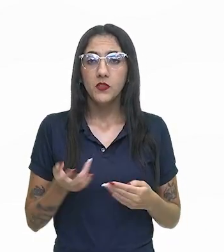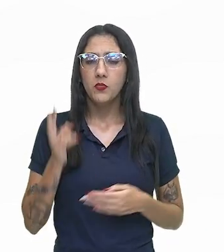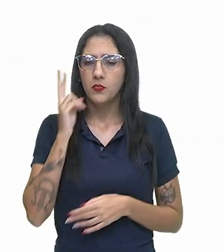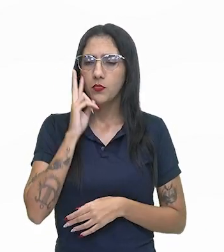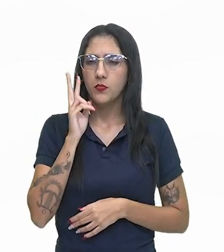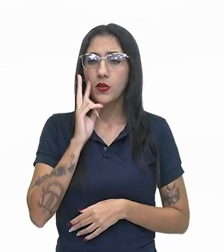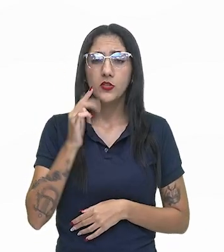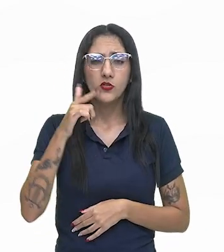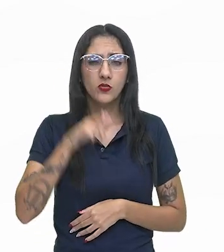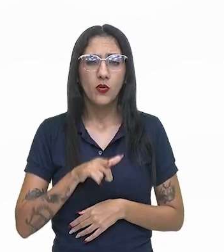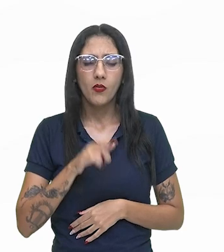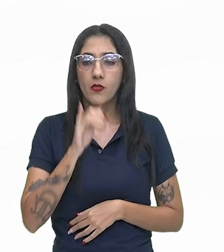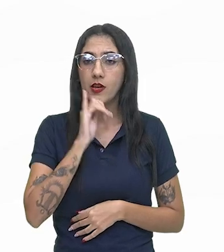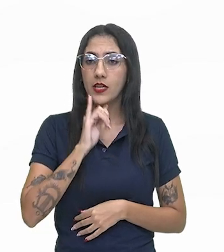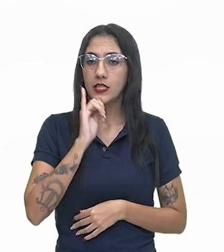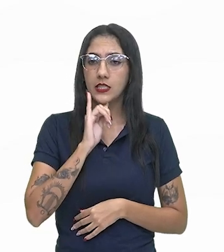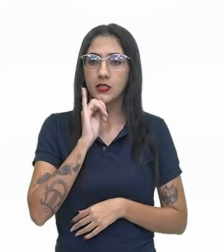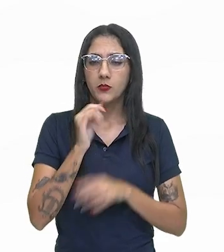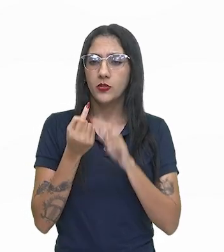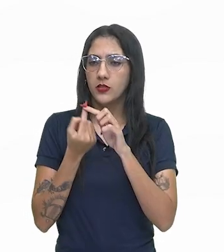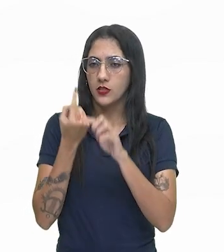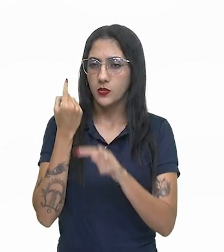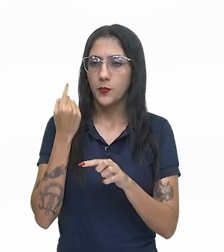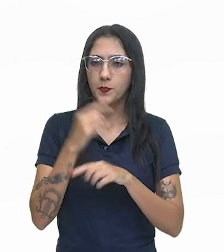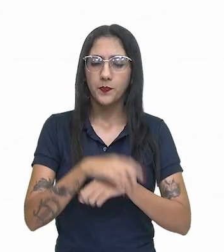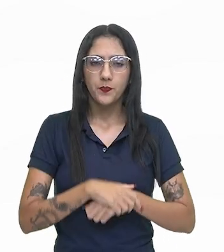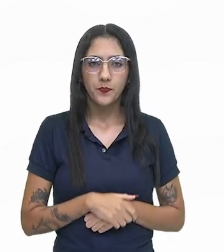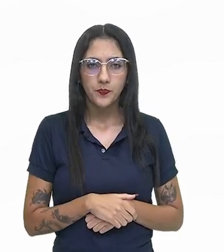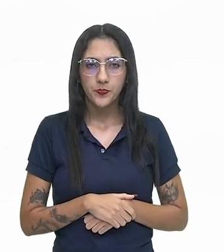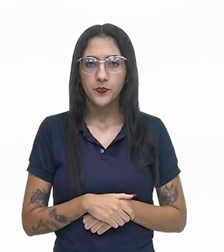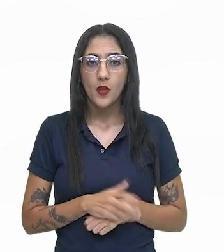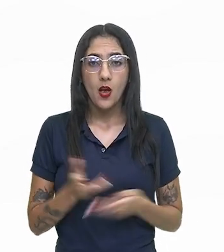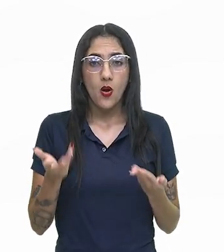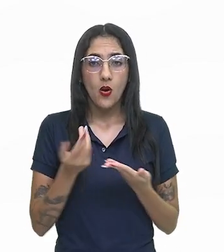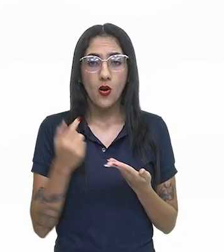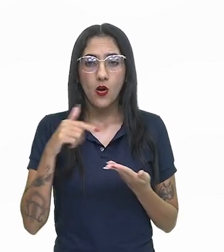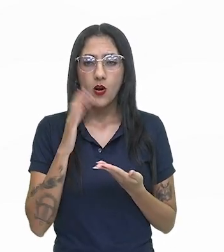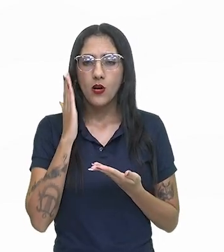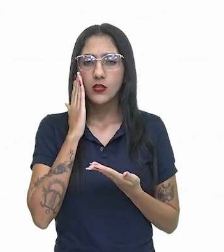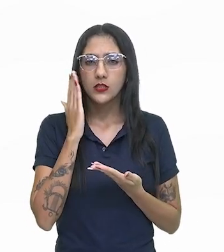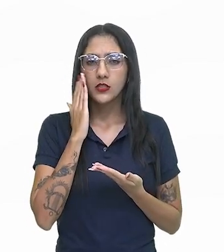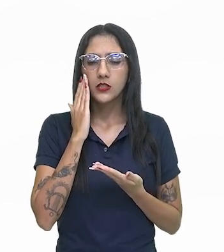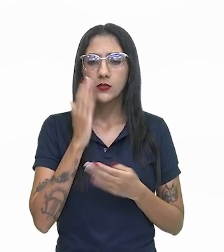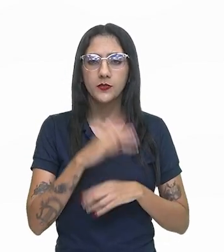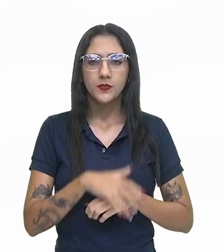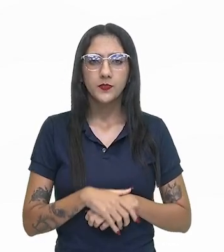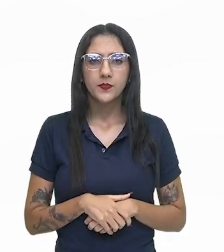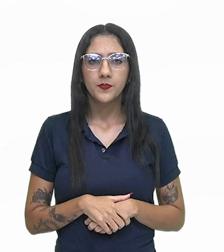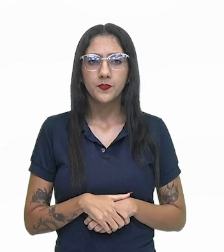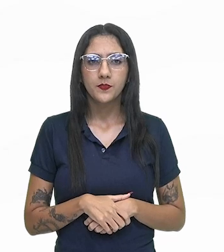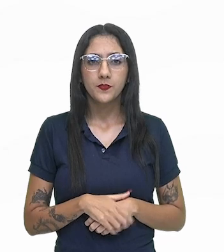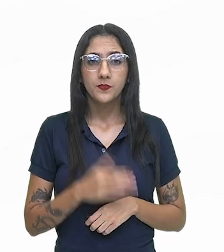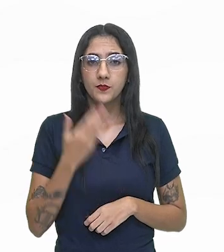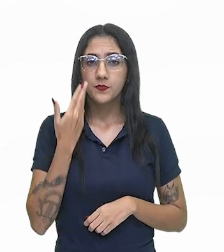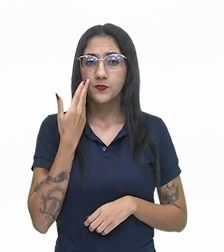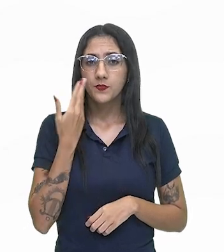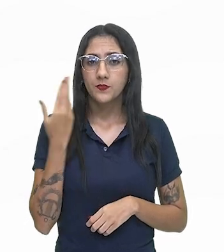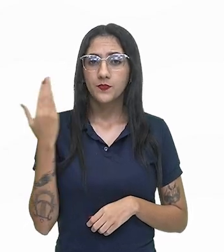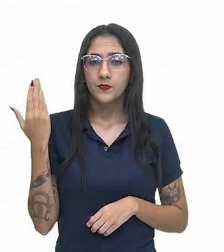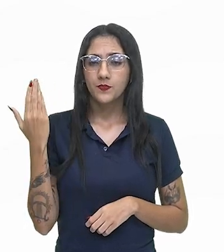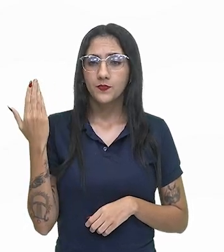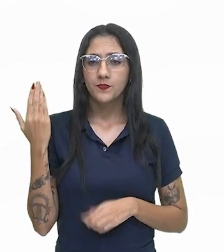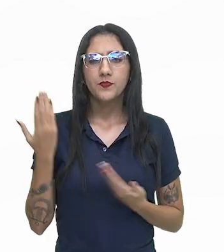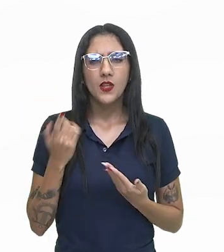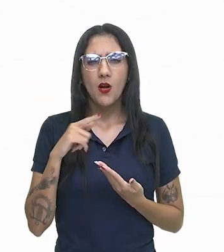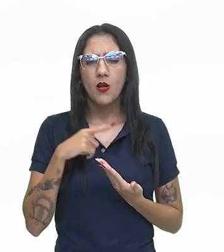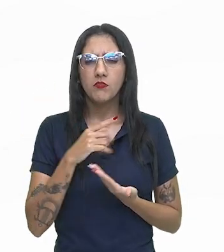dos exemplos que nós vimos, tá? Para fazer aqui a transformação. Então, tem uma